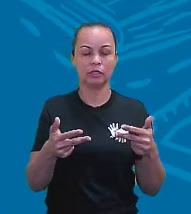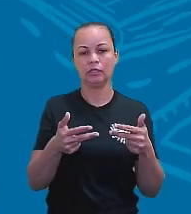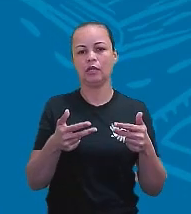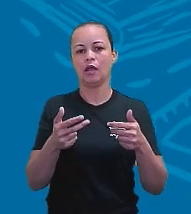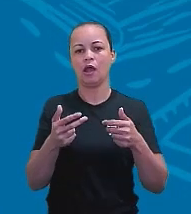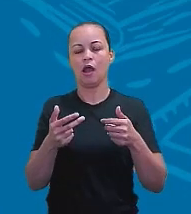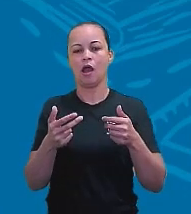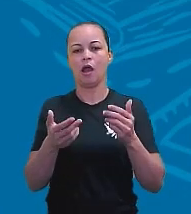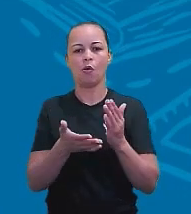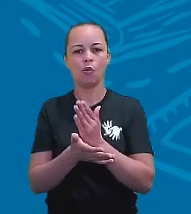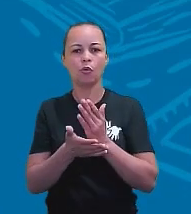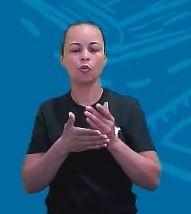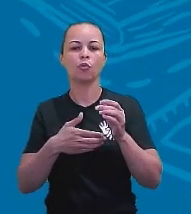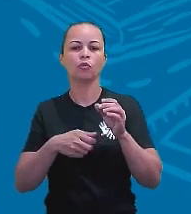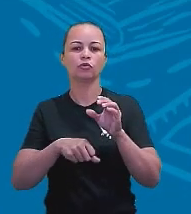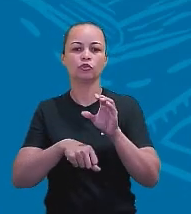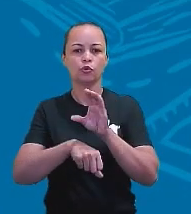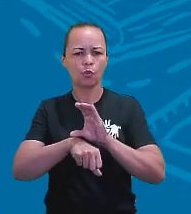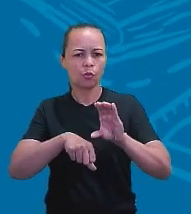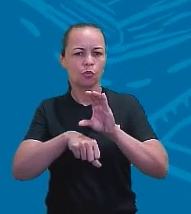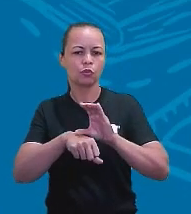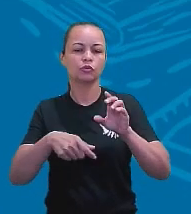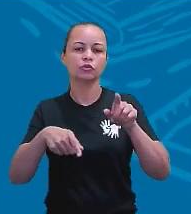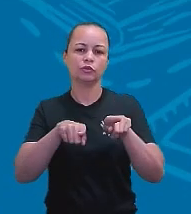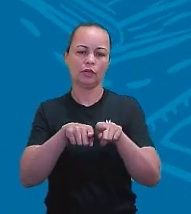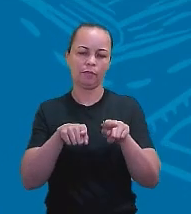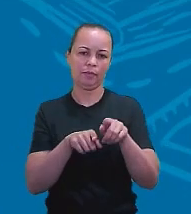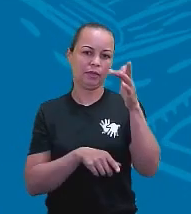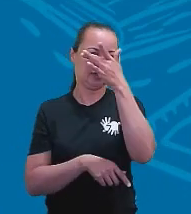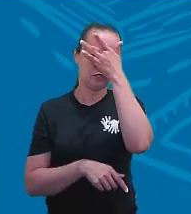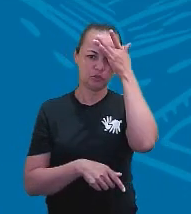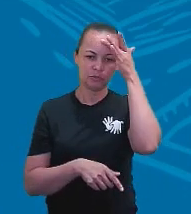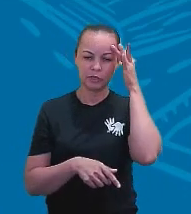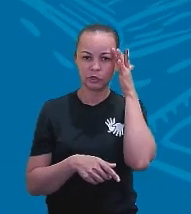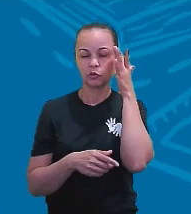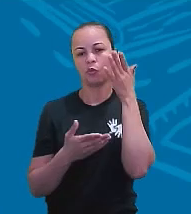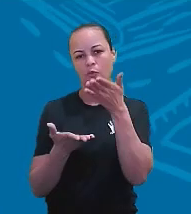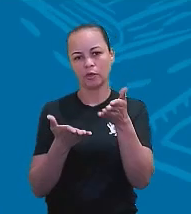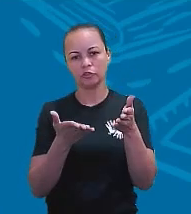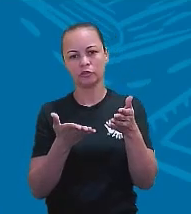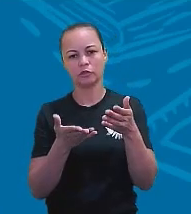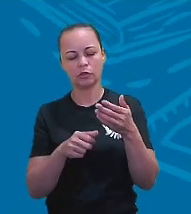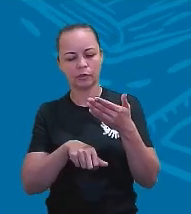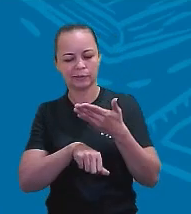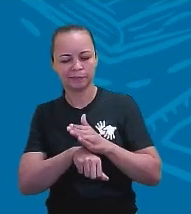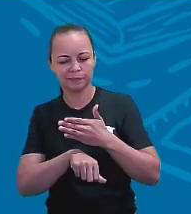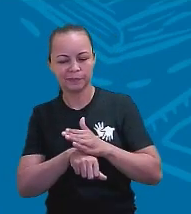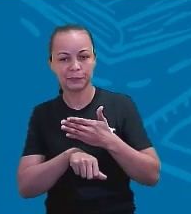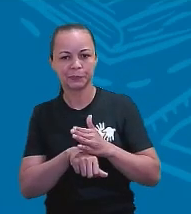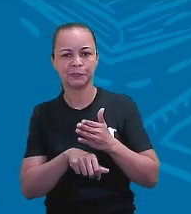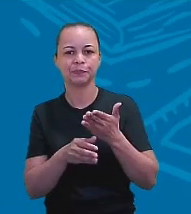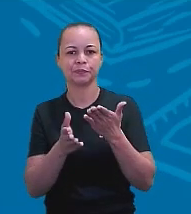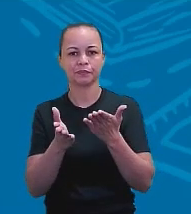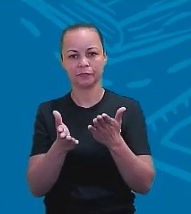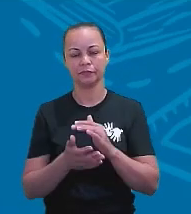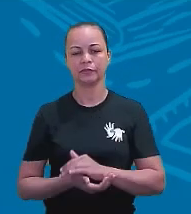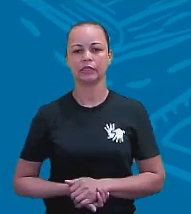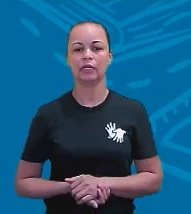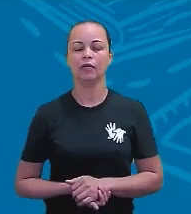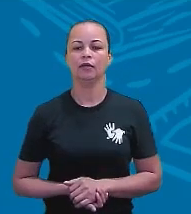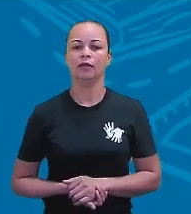serviram, ela serviu de apoio para essas pessoas também colocarem em prática aí